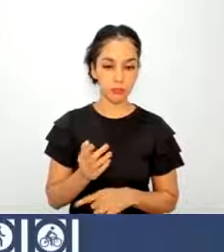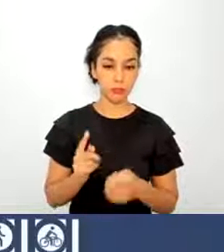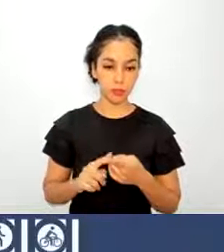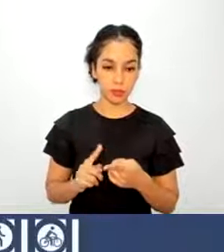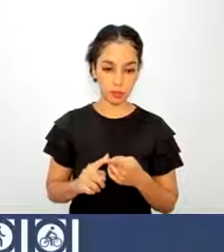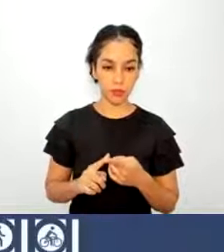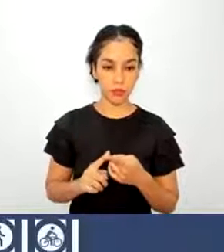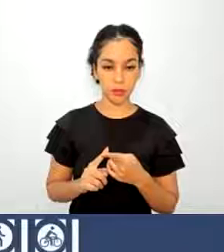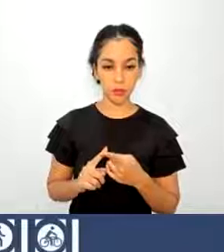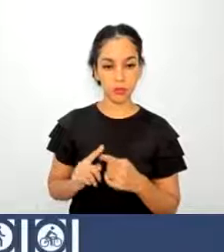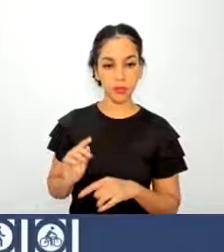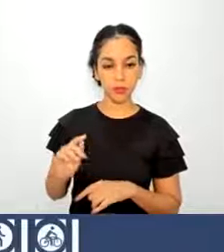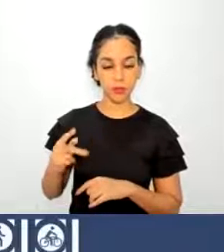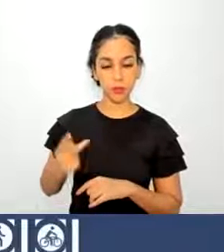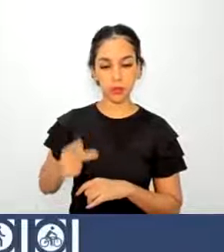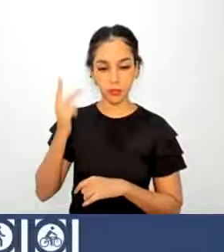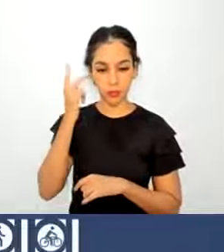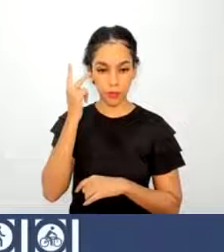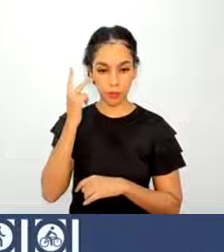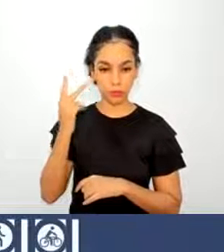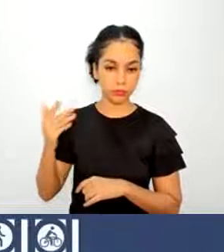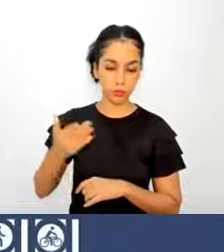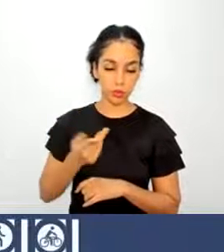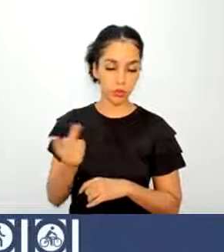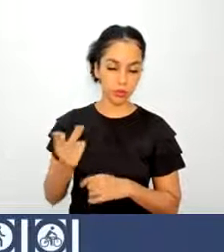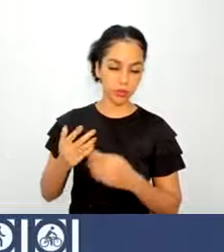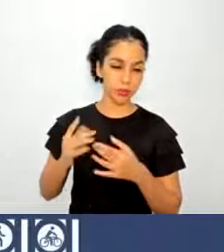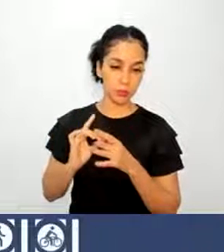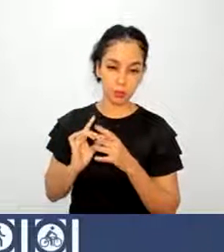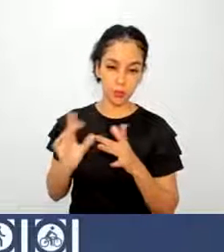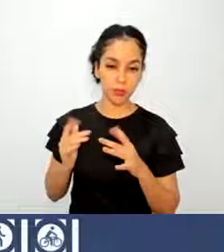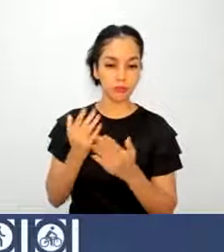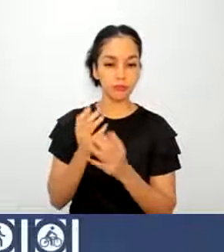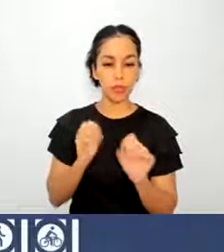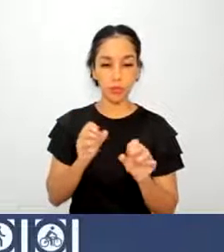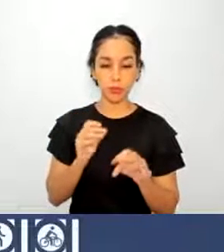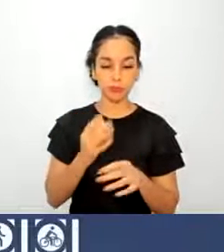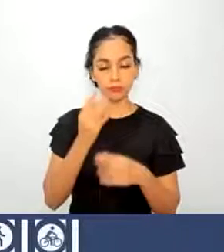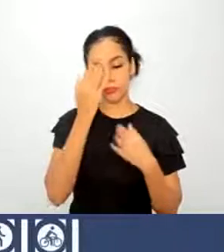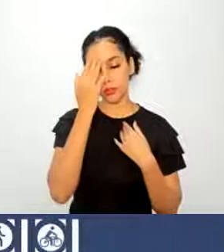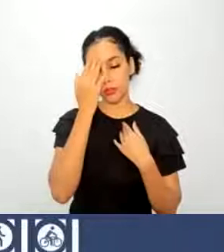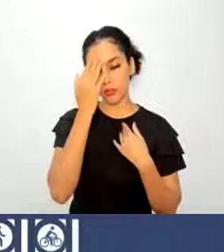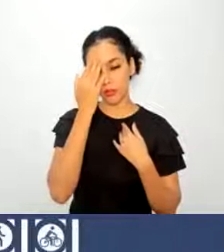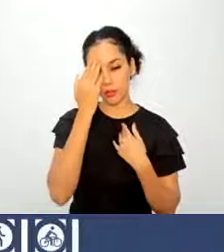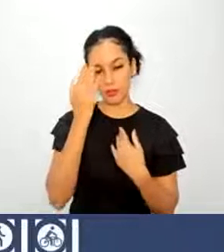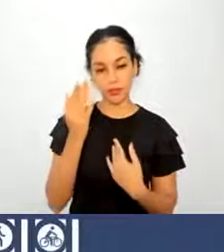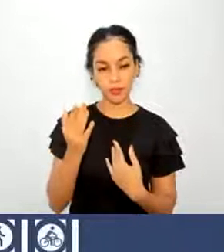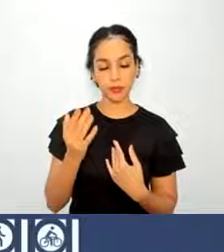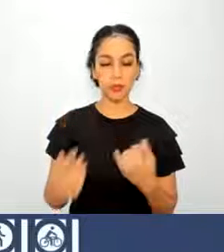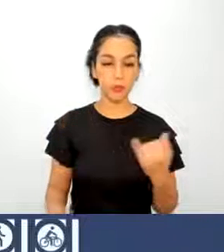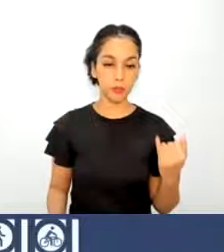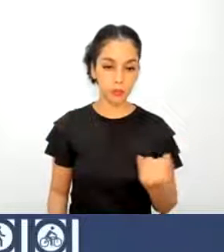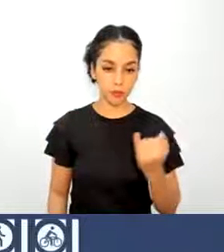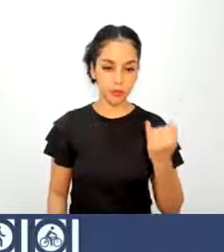Paulo, a tua disponibilidade, a aula que você deu, muito obrigada, foi, assim, muito